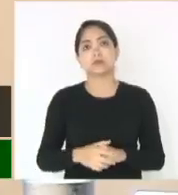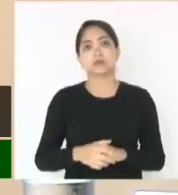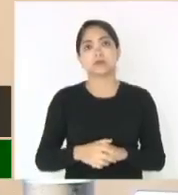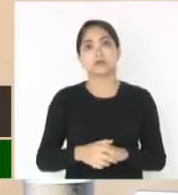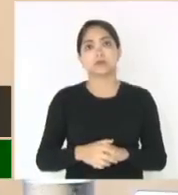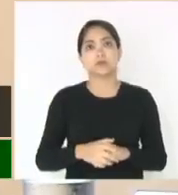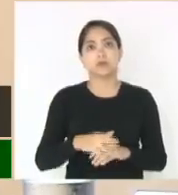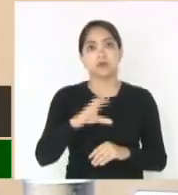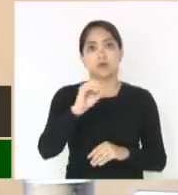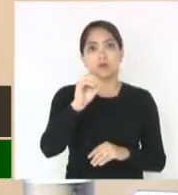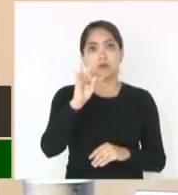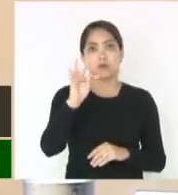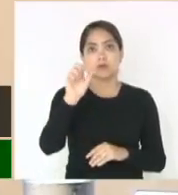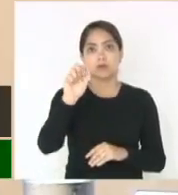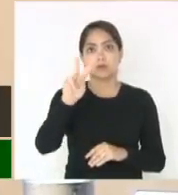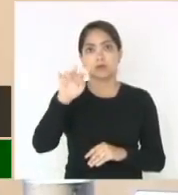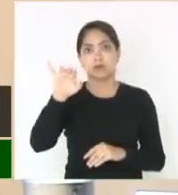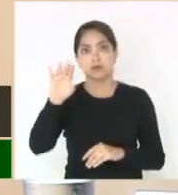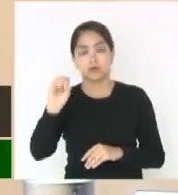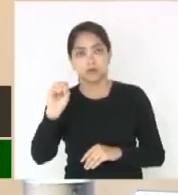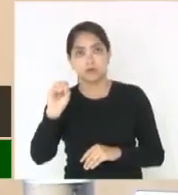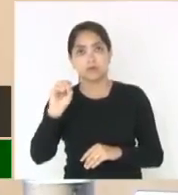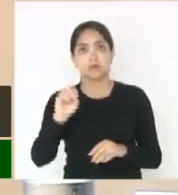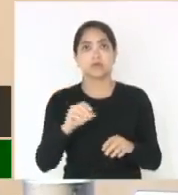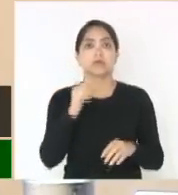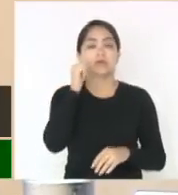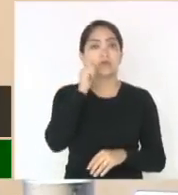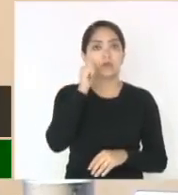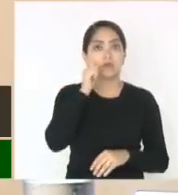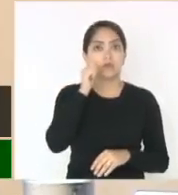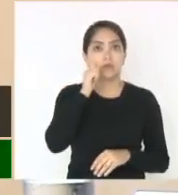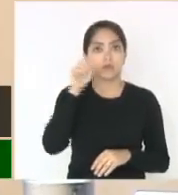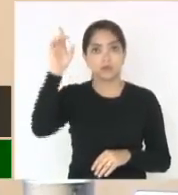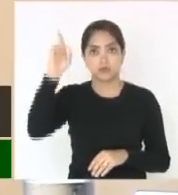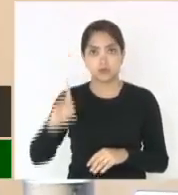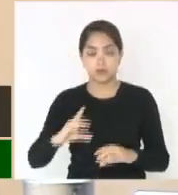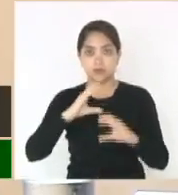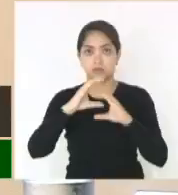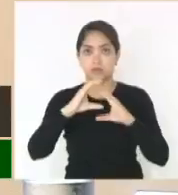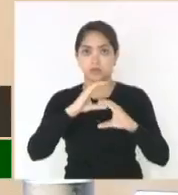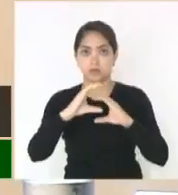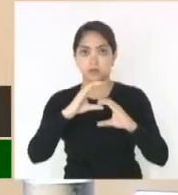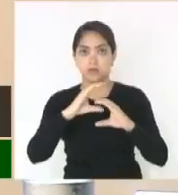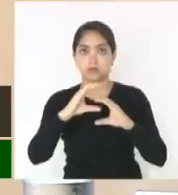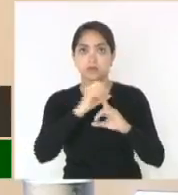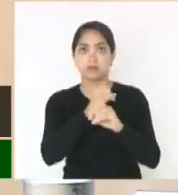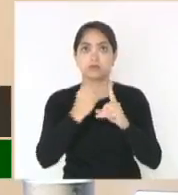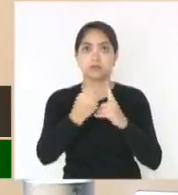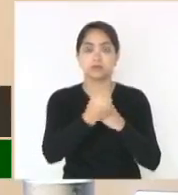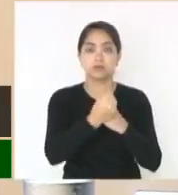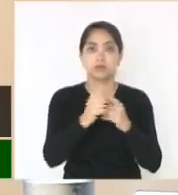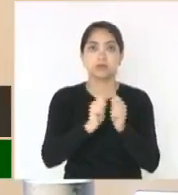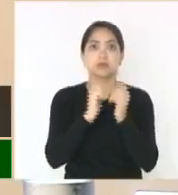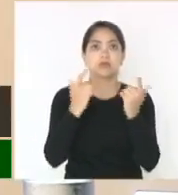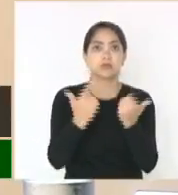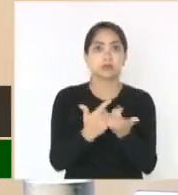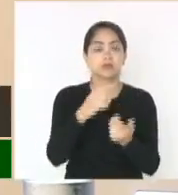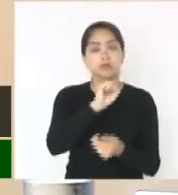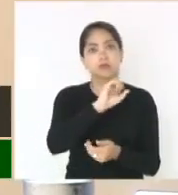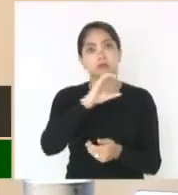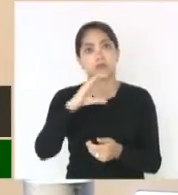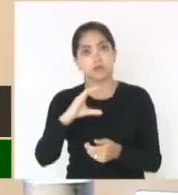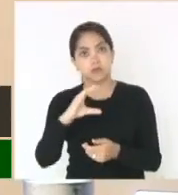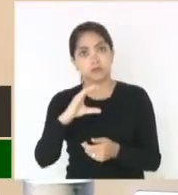1991 a 1992, Otávio Gilson dos Santos, senhora diretora de comunicação social da Assembleia Legislativa do Estado de Santa Catarina,